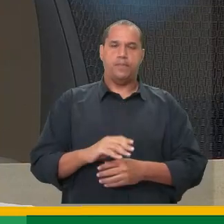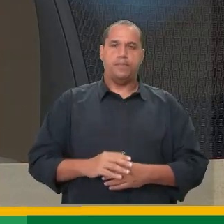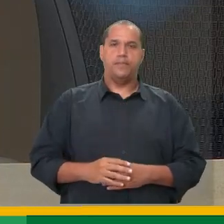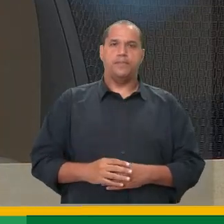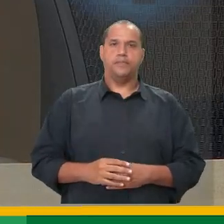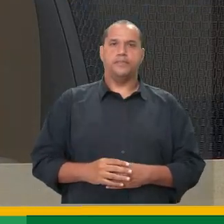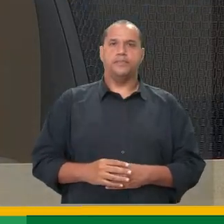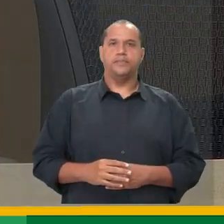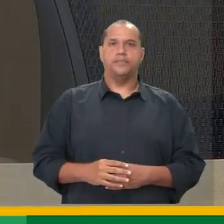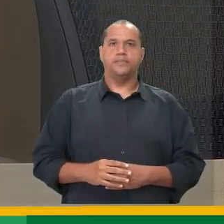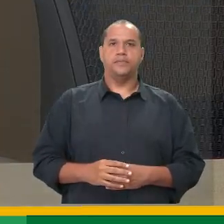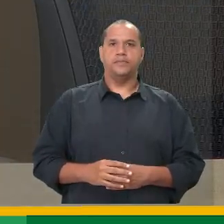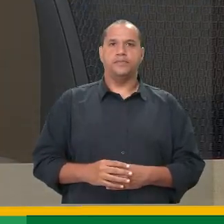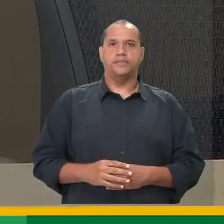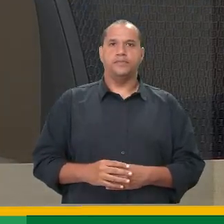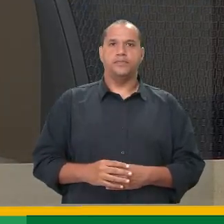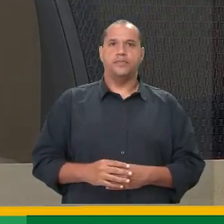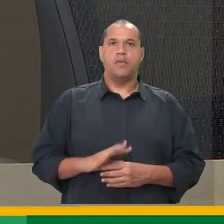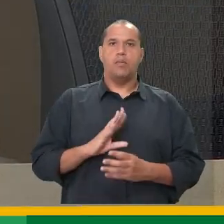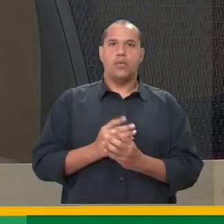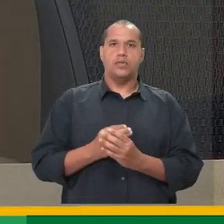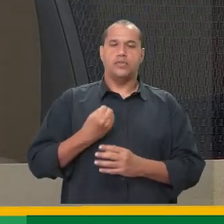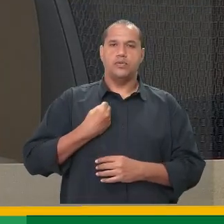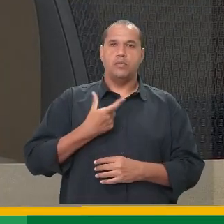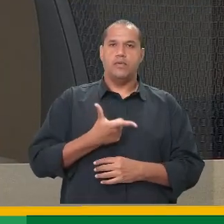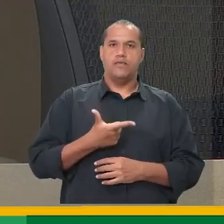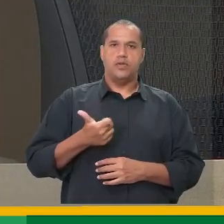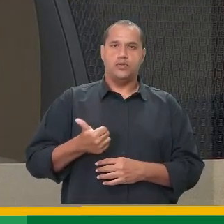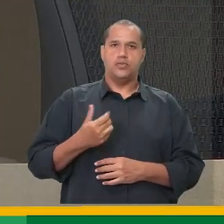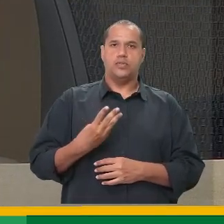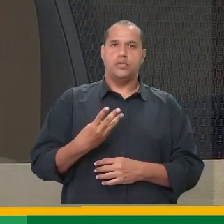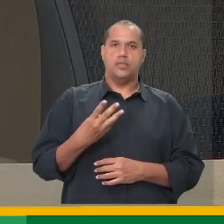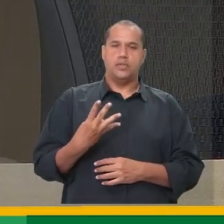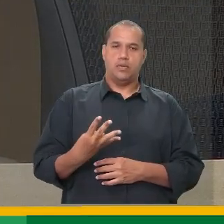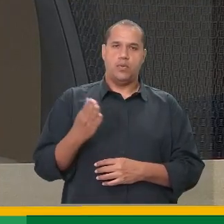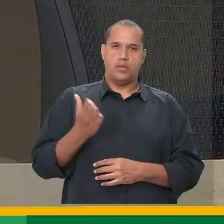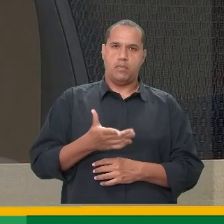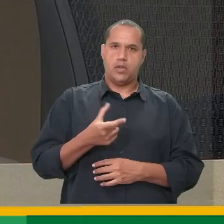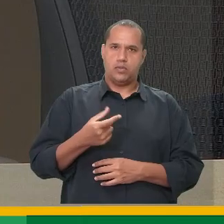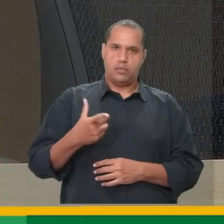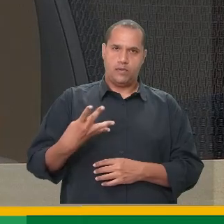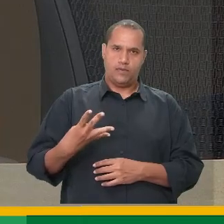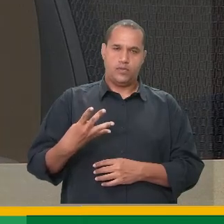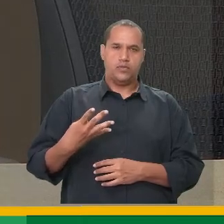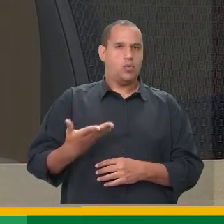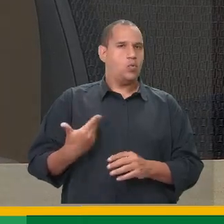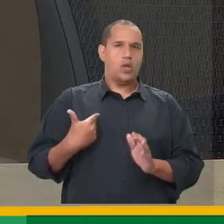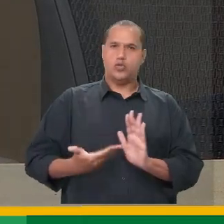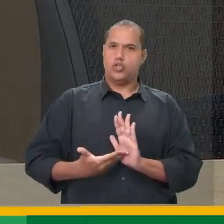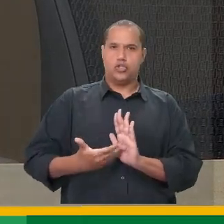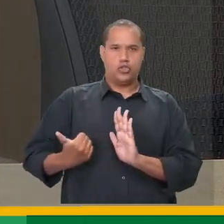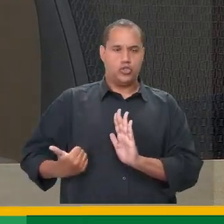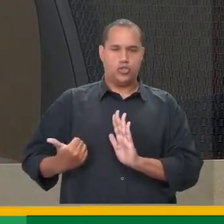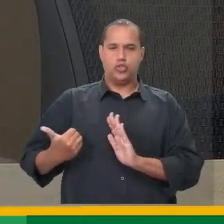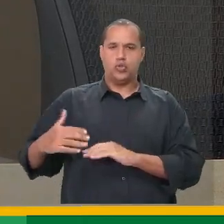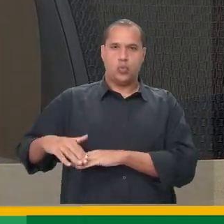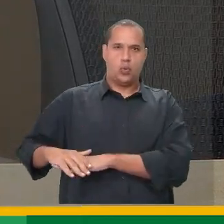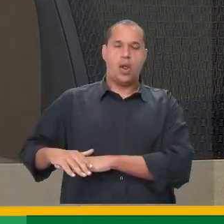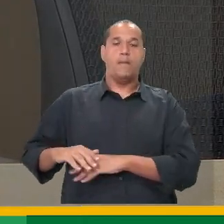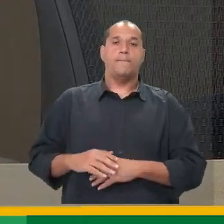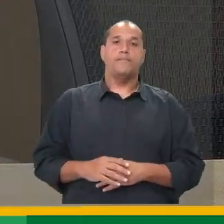aprovado o processo 21 34/2022 foi retirado de pauta processo